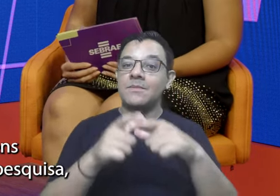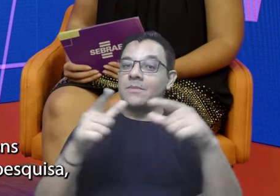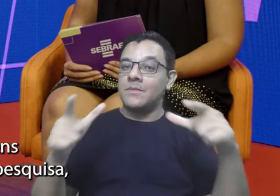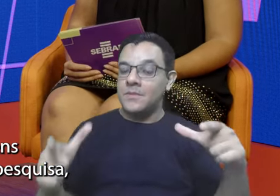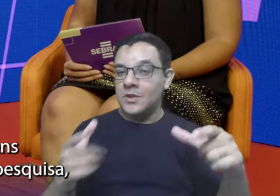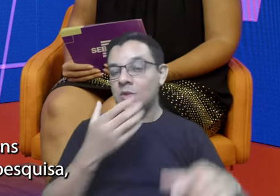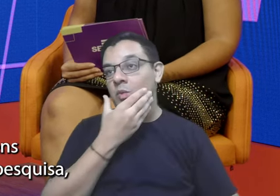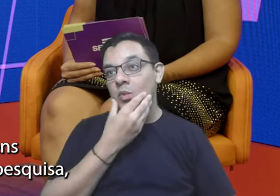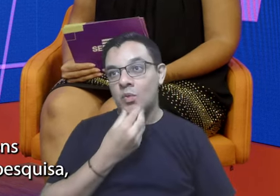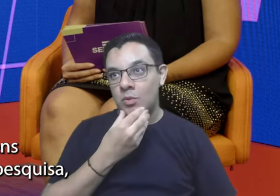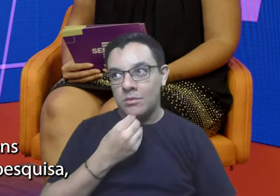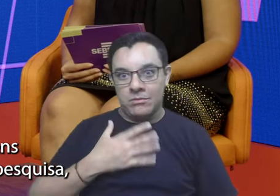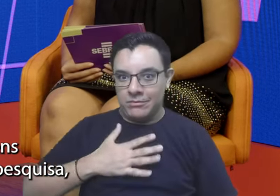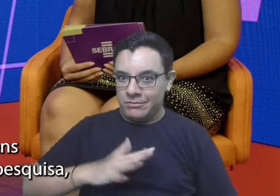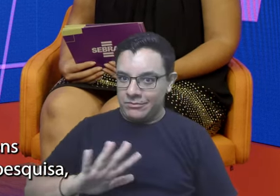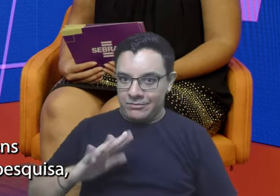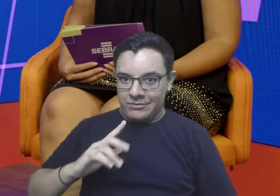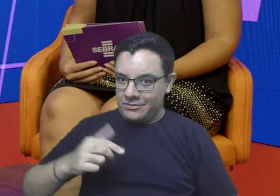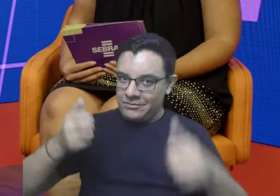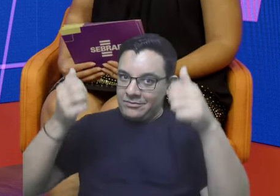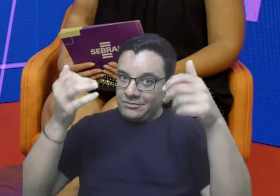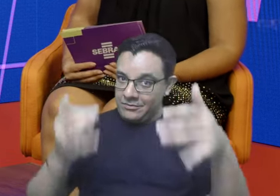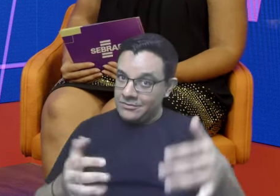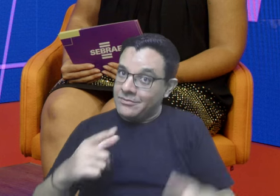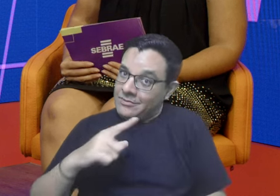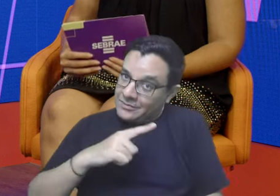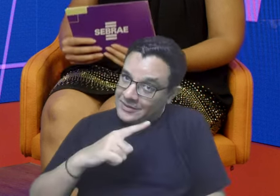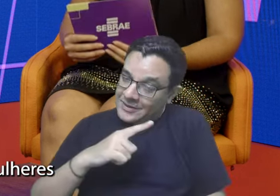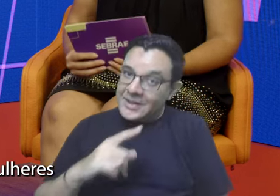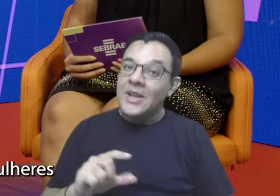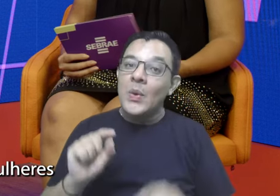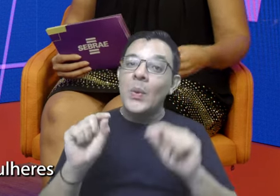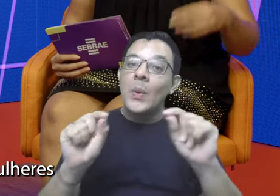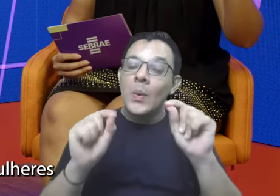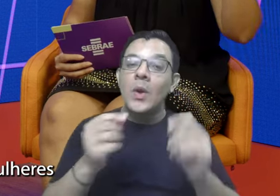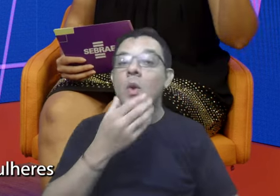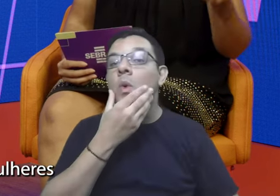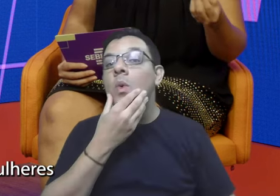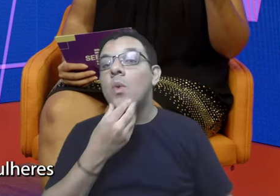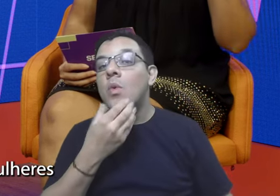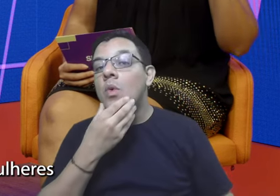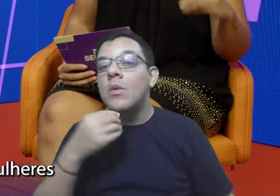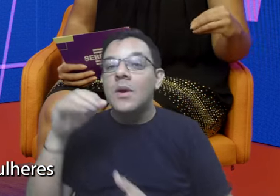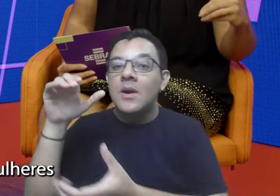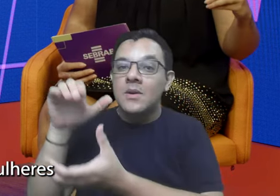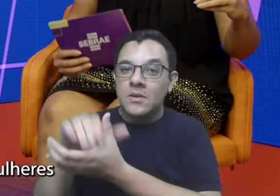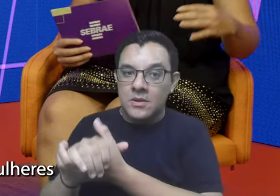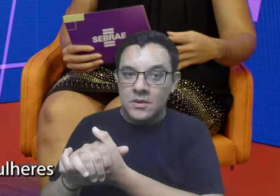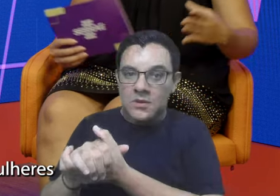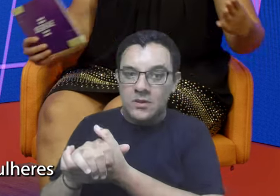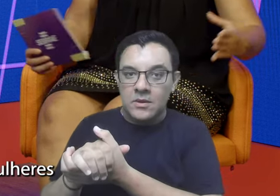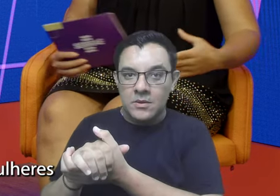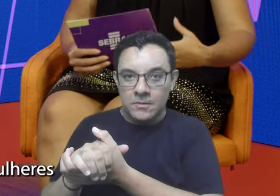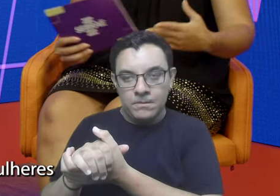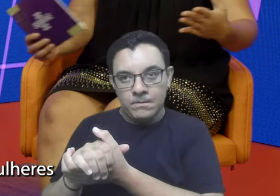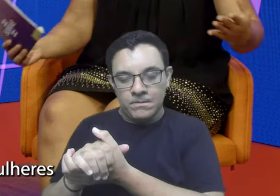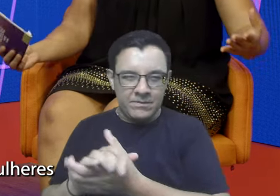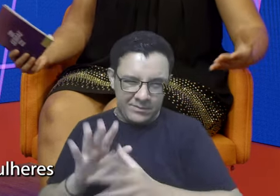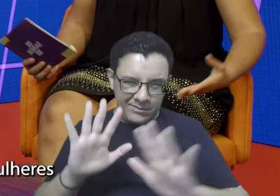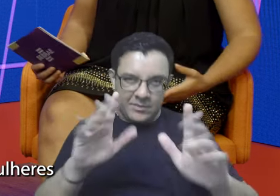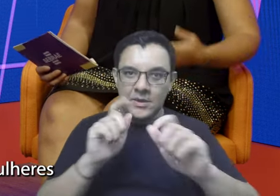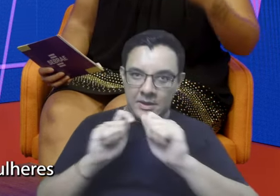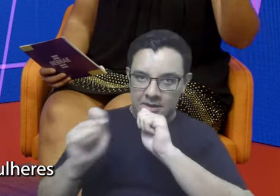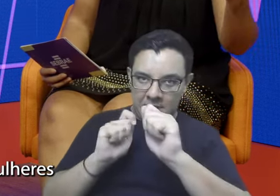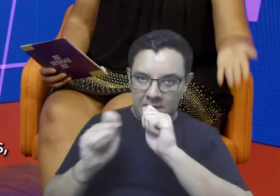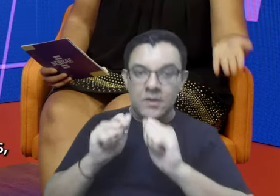Meo dos homens não gosto quando eu trago esse essa pesquisa mas ela existe que homens casados pensando fazendo uma